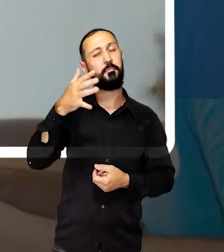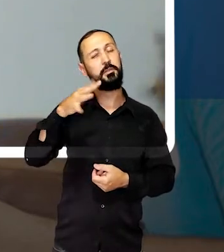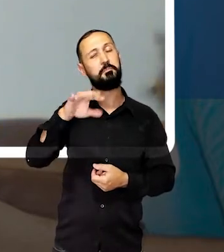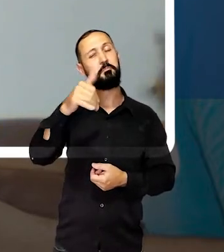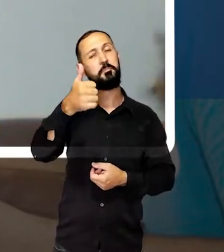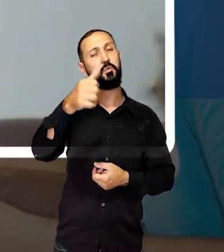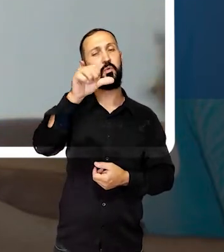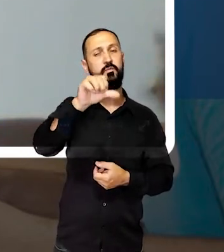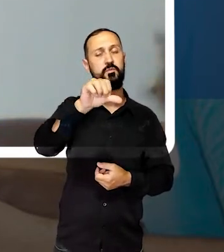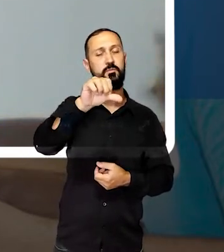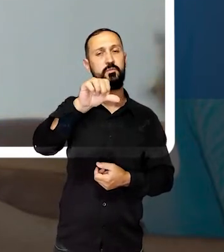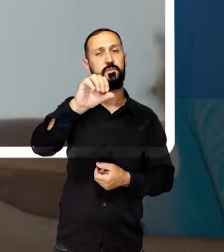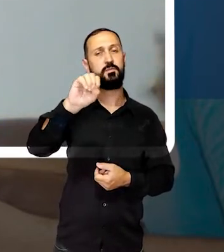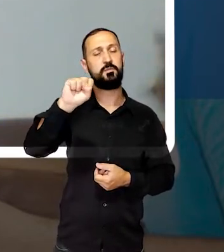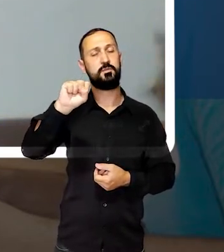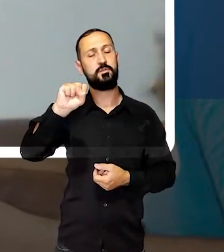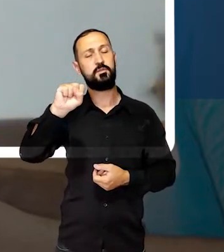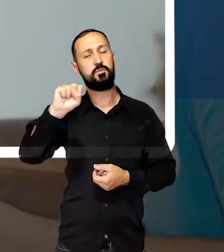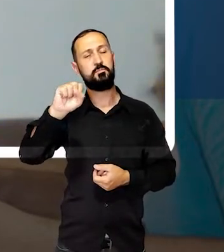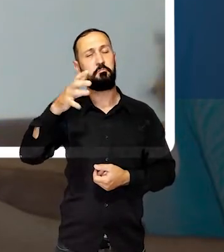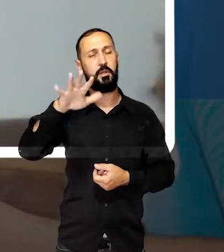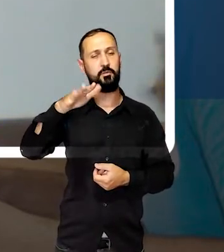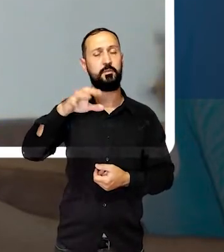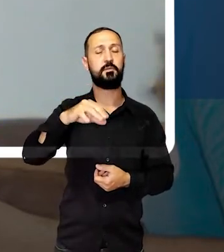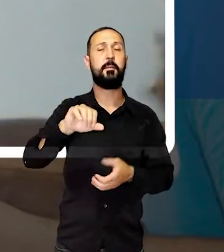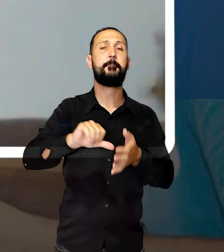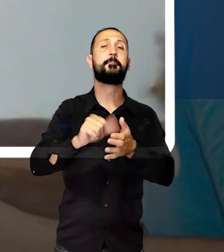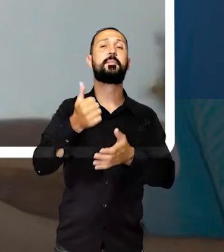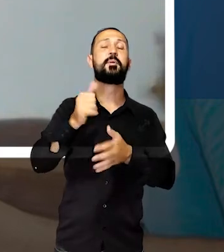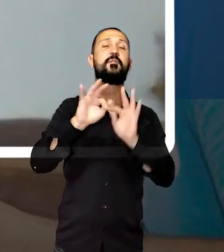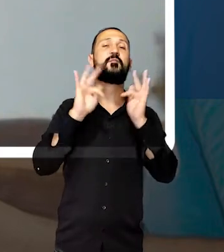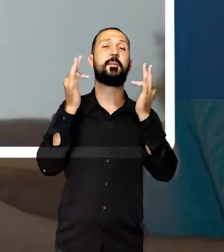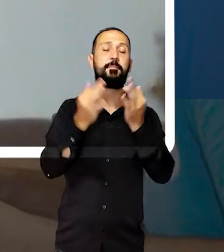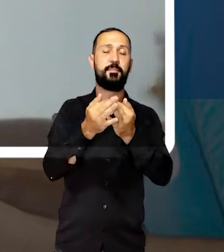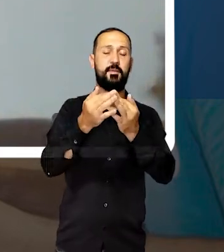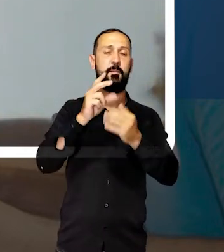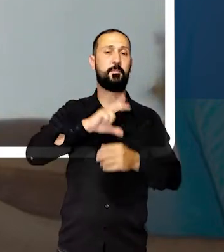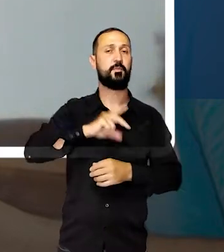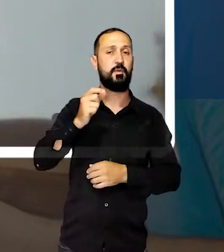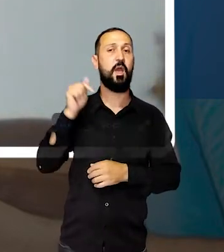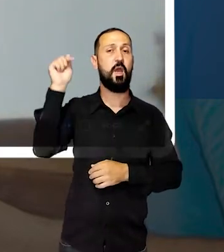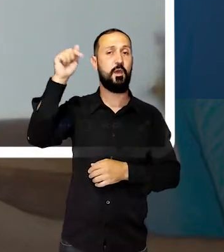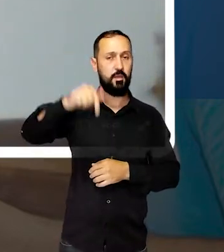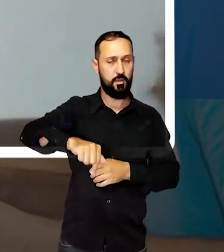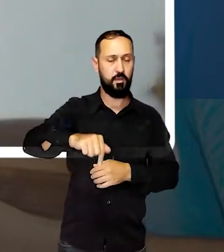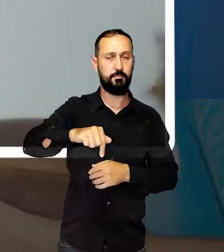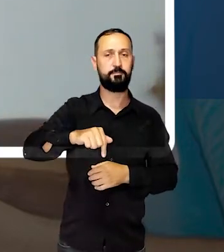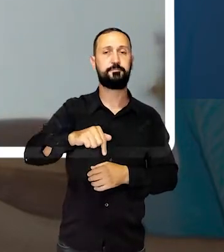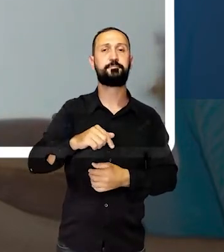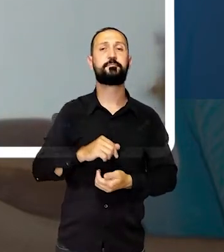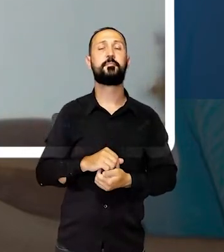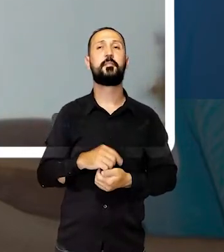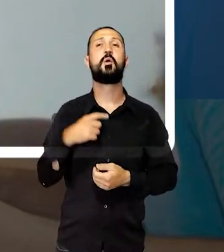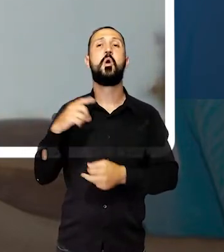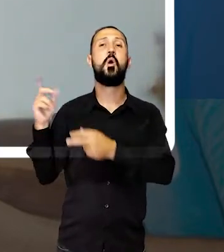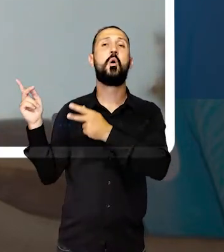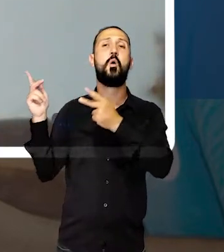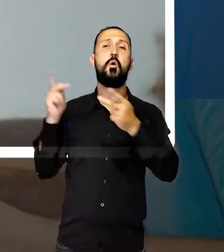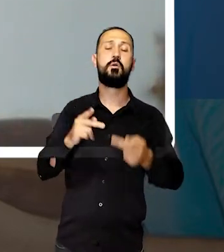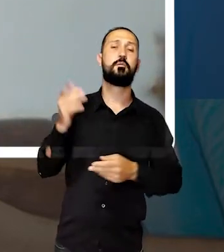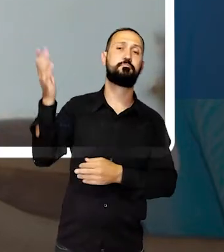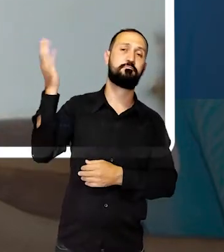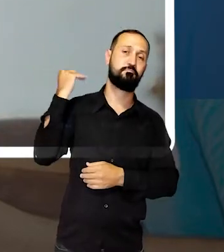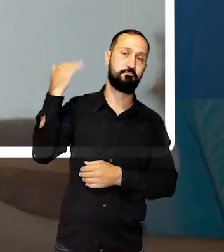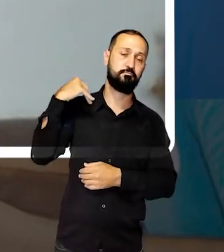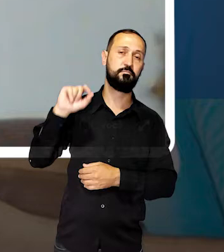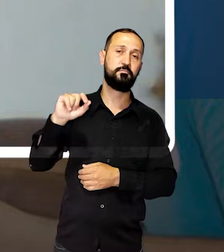em meados de 1908, uma das primeiras famílias portuguesas a chegarem aqui, a convite,